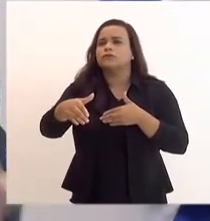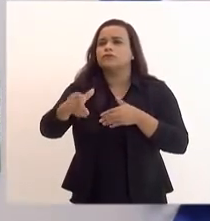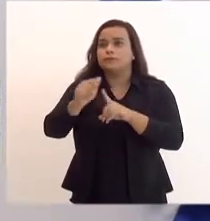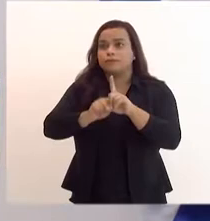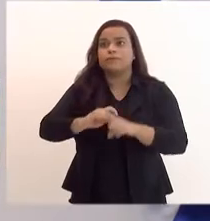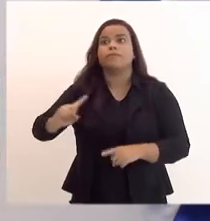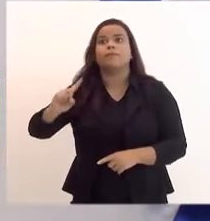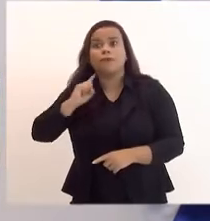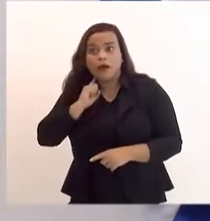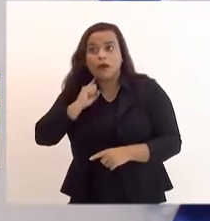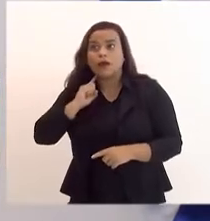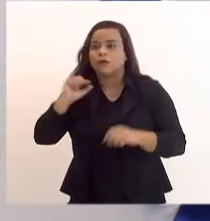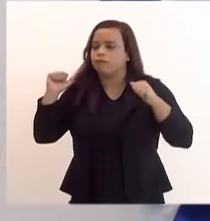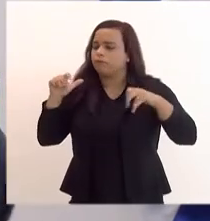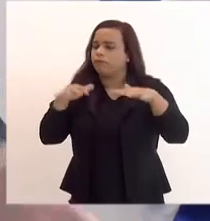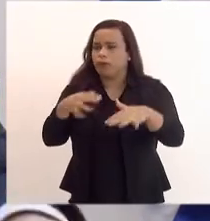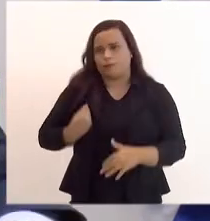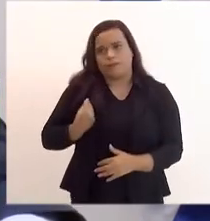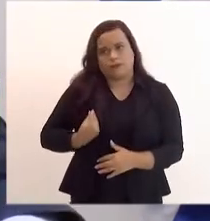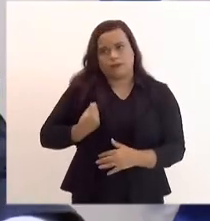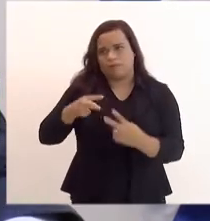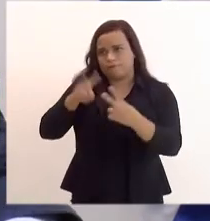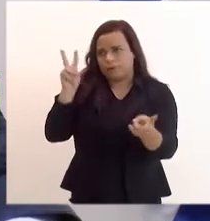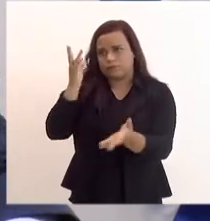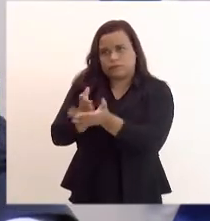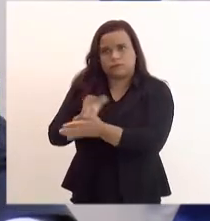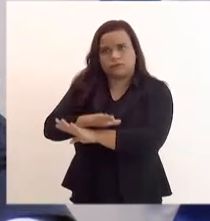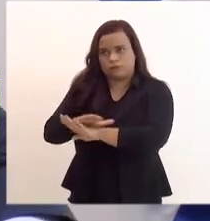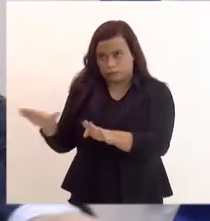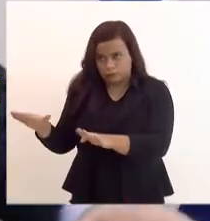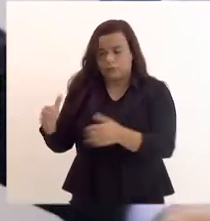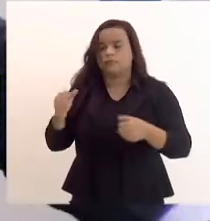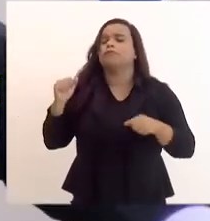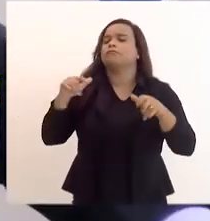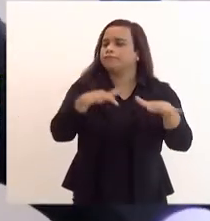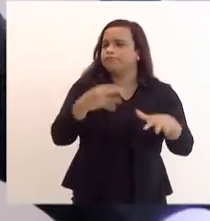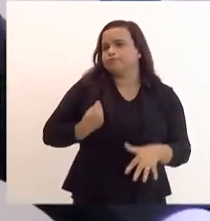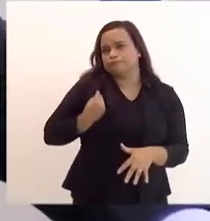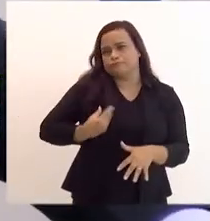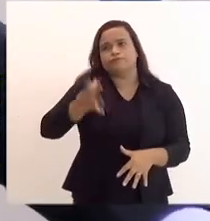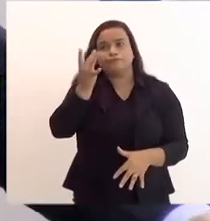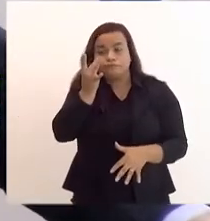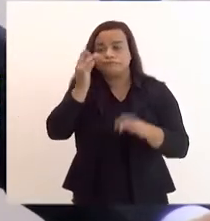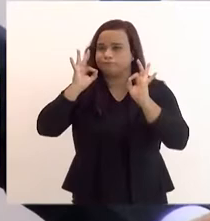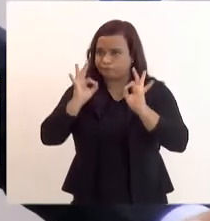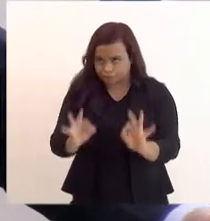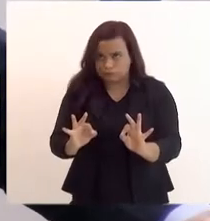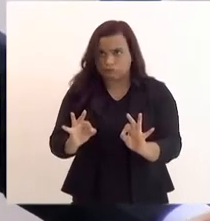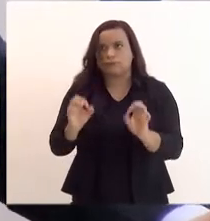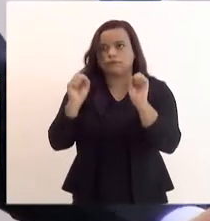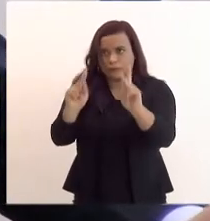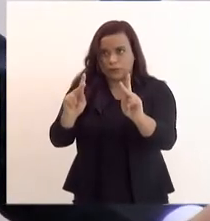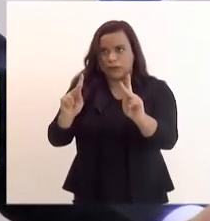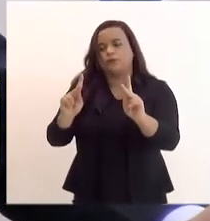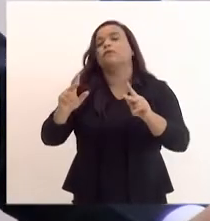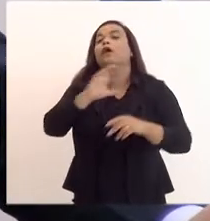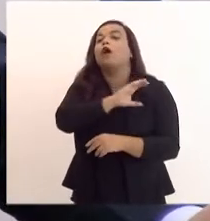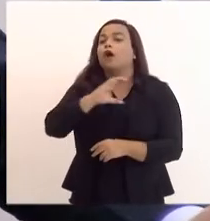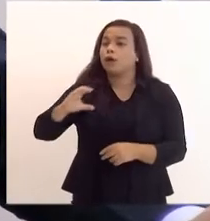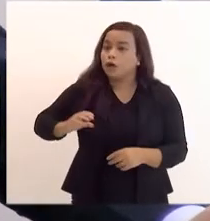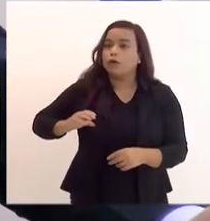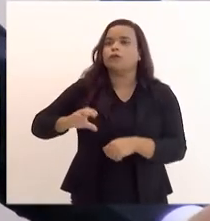a partir de maio, totalmente presencial. Ou seja, já próximo. Já próximo. Então, eu queria fazer o mesmo encaminhamento para a Comissão de Constituição e